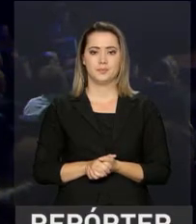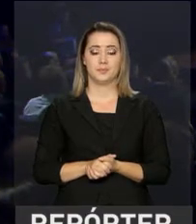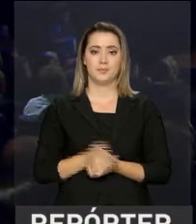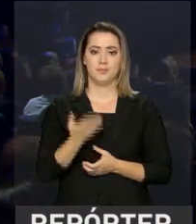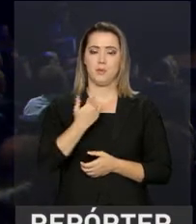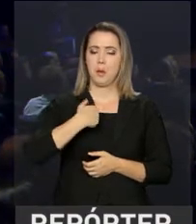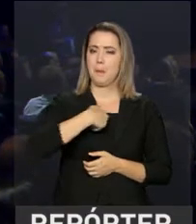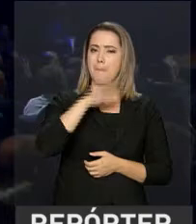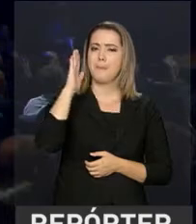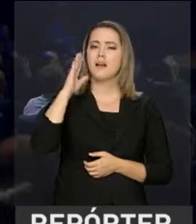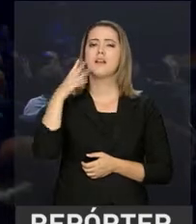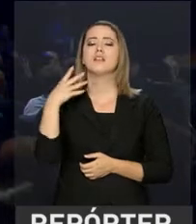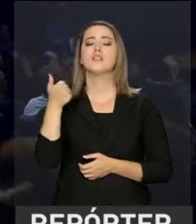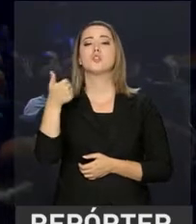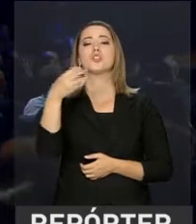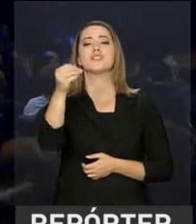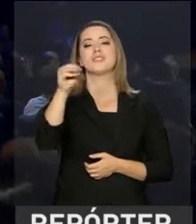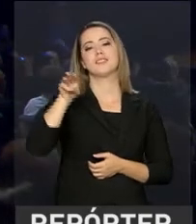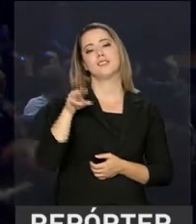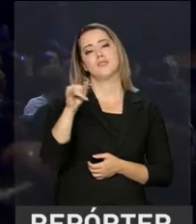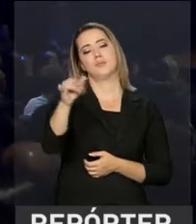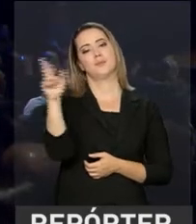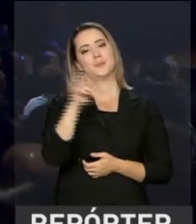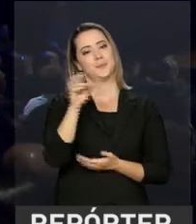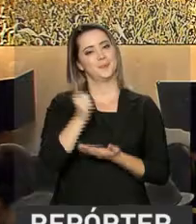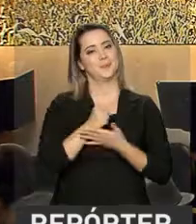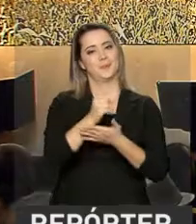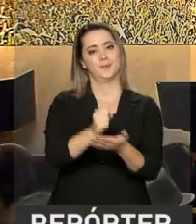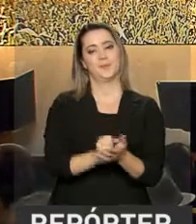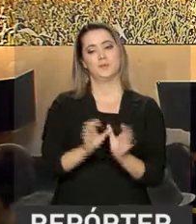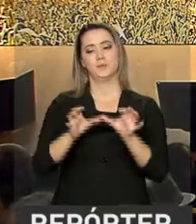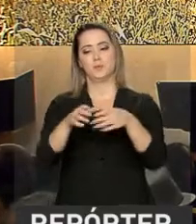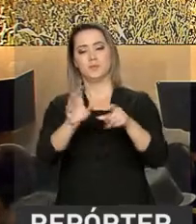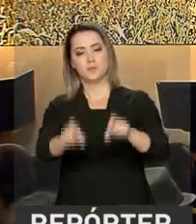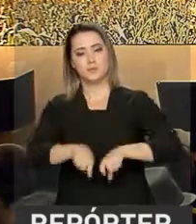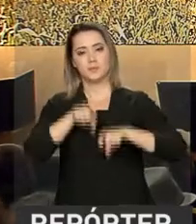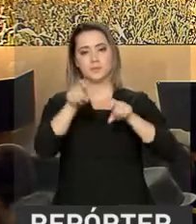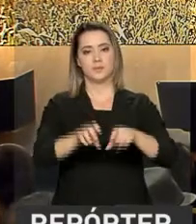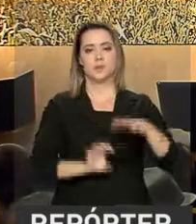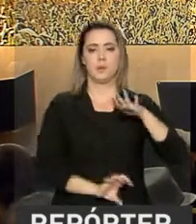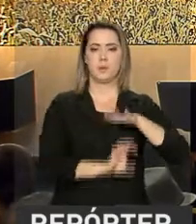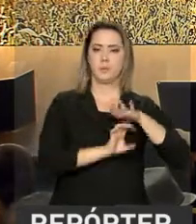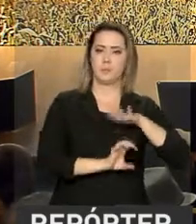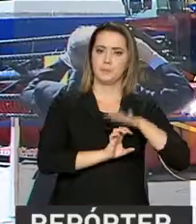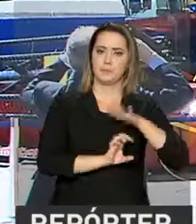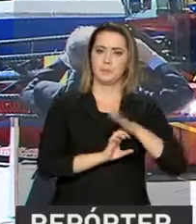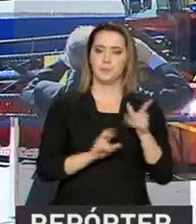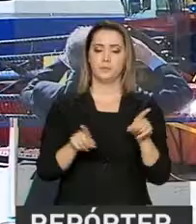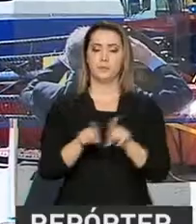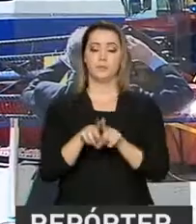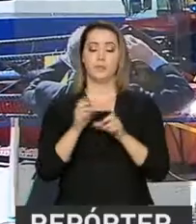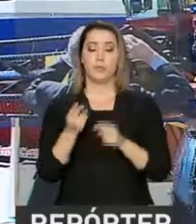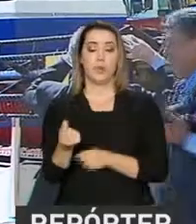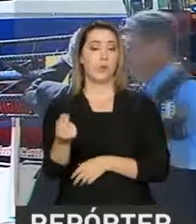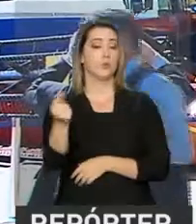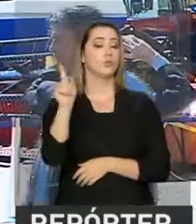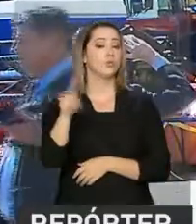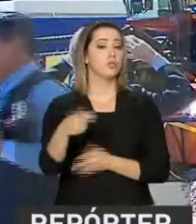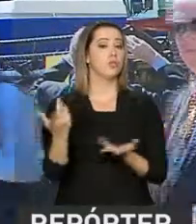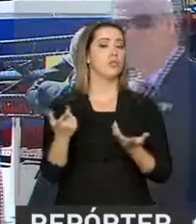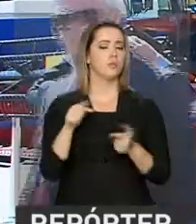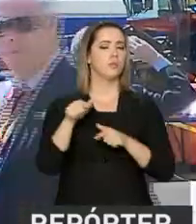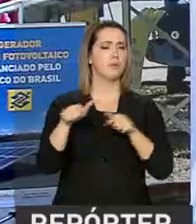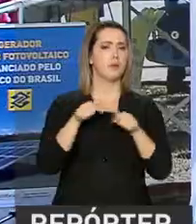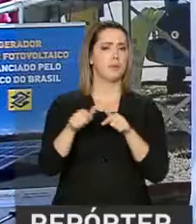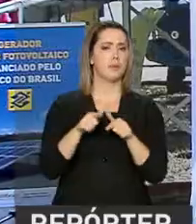São mais de 100 bilhões de reais disponíveis para produtores, cooperativas e empresas do agronegócio. O dinheiro é para operações